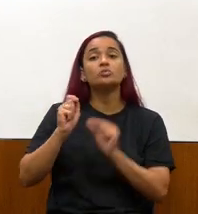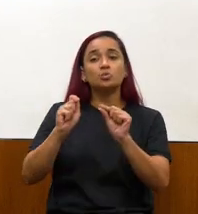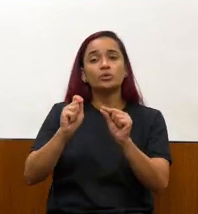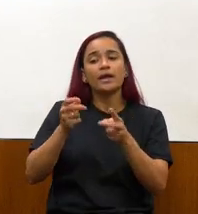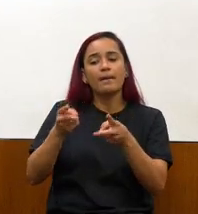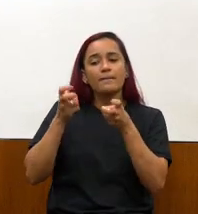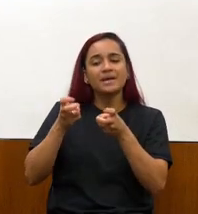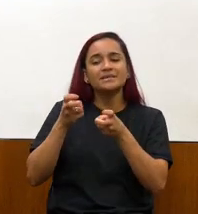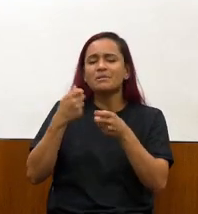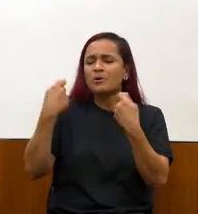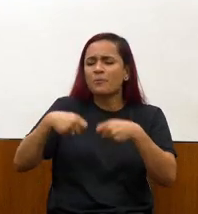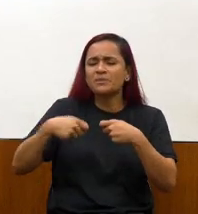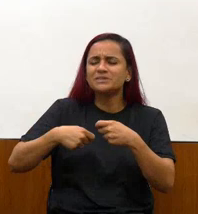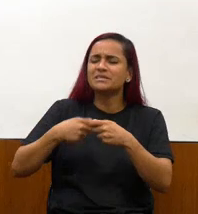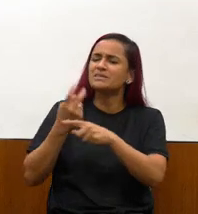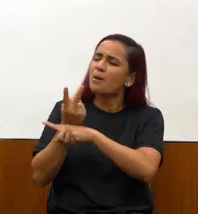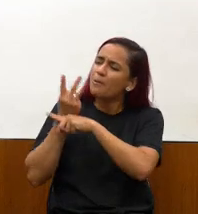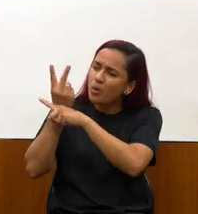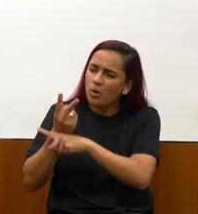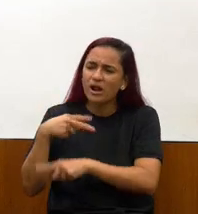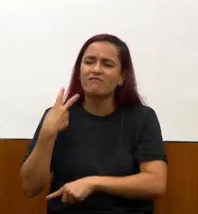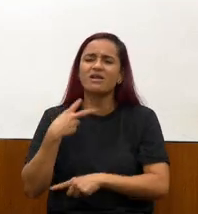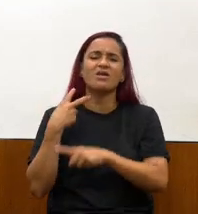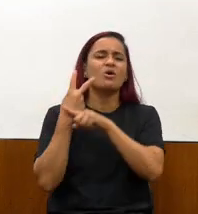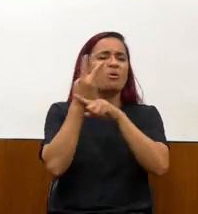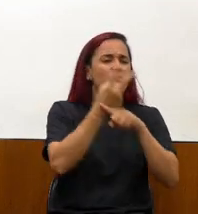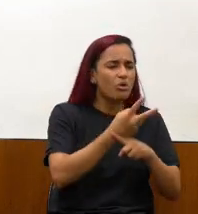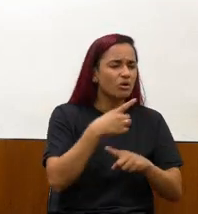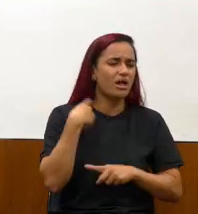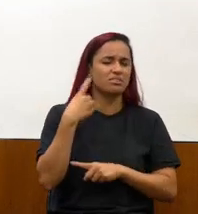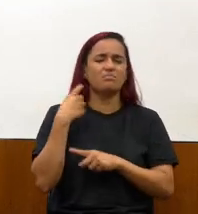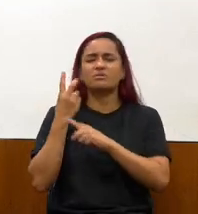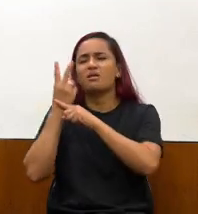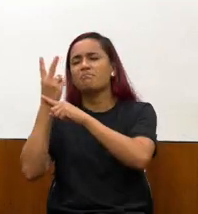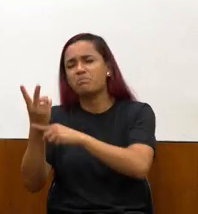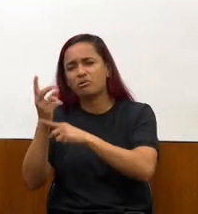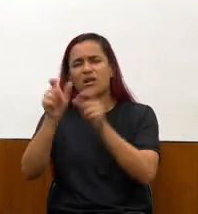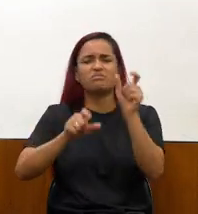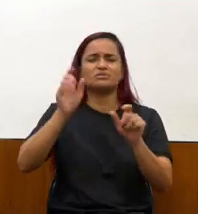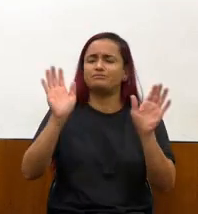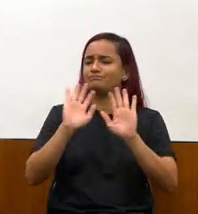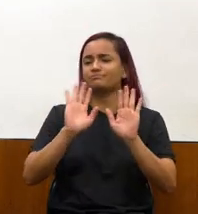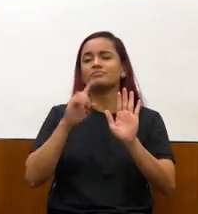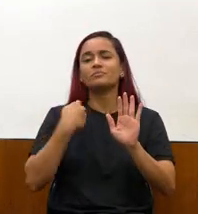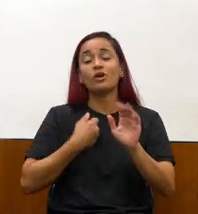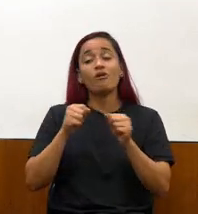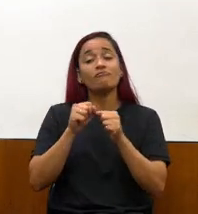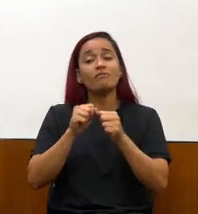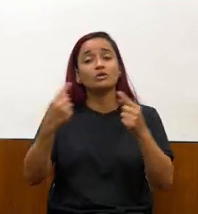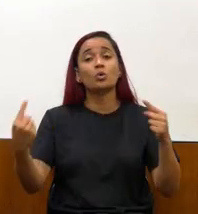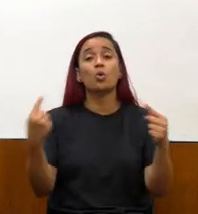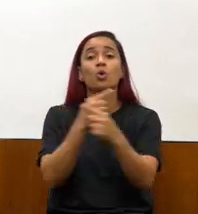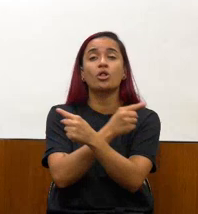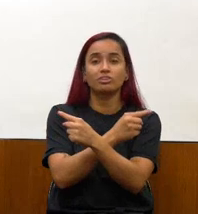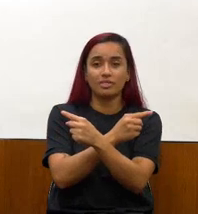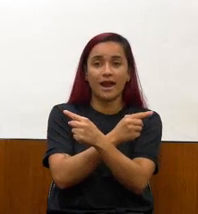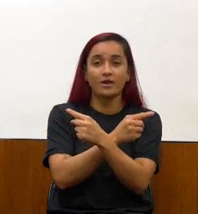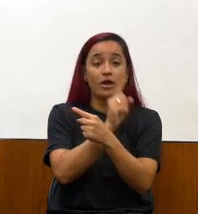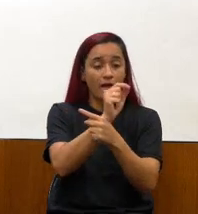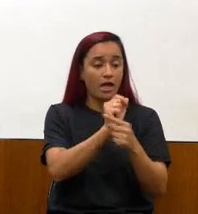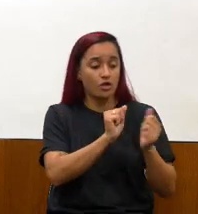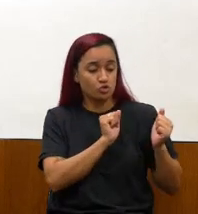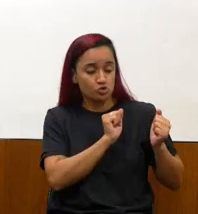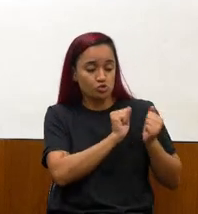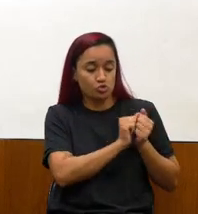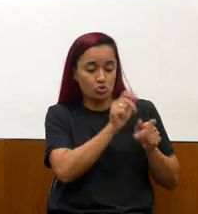deputados, de vereadores, de senadores, de governadores, mas a gente faz o trabalho inverso, que é correr junto com as pessoas com